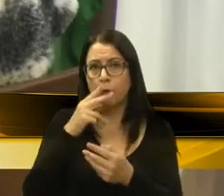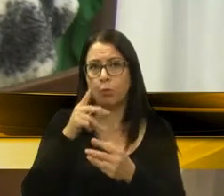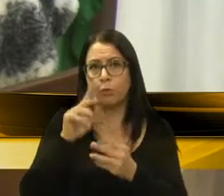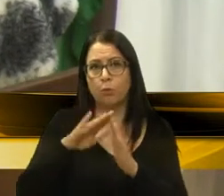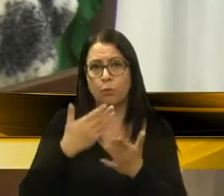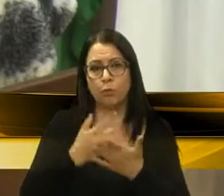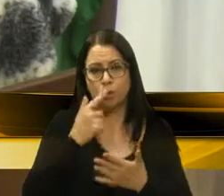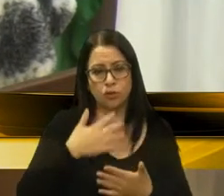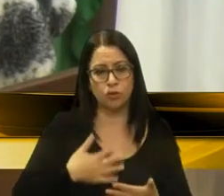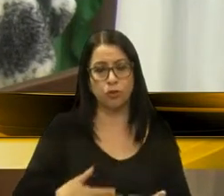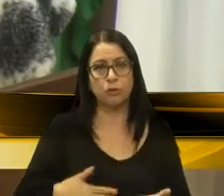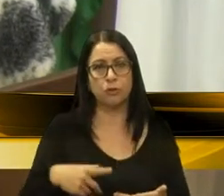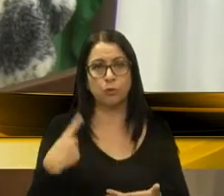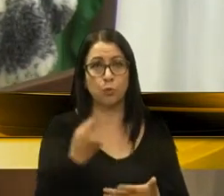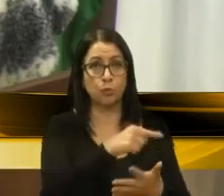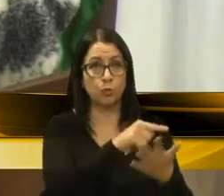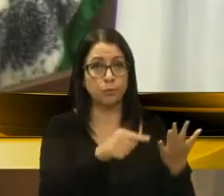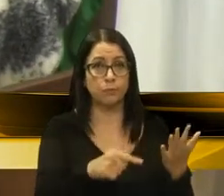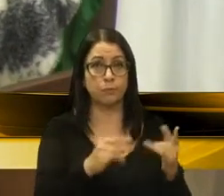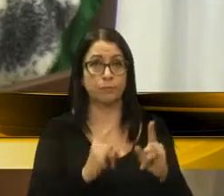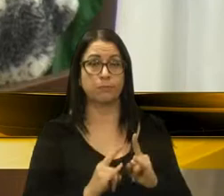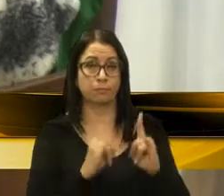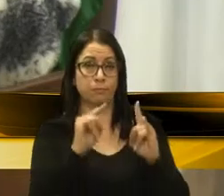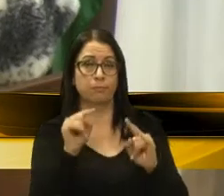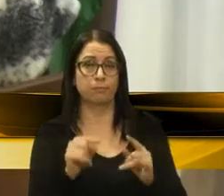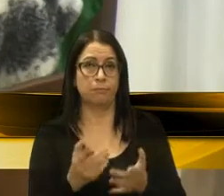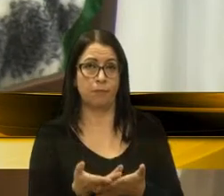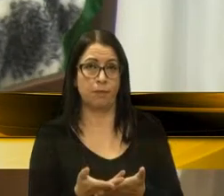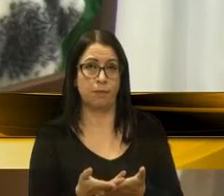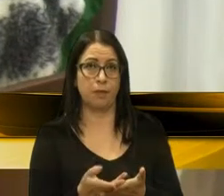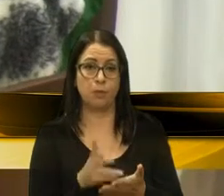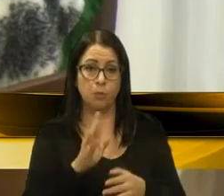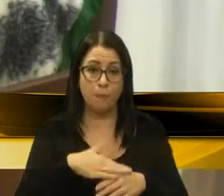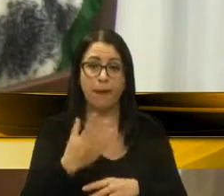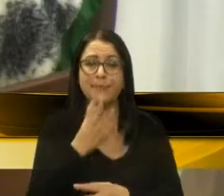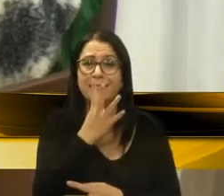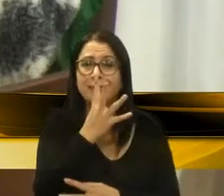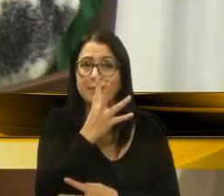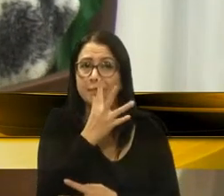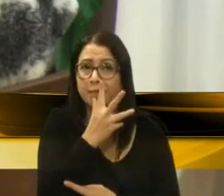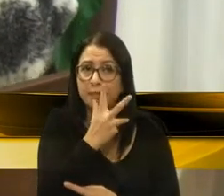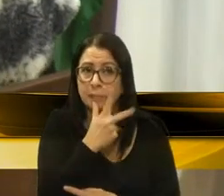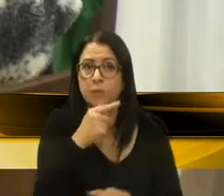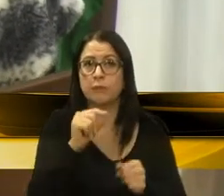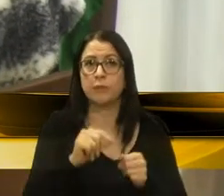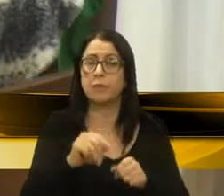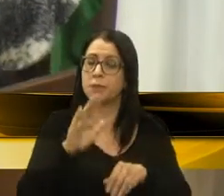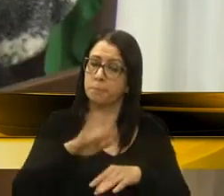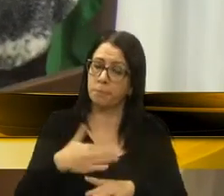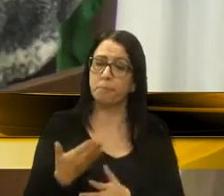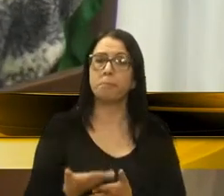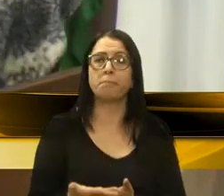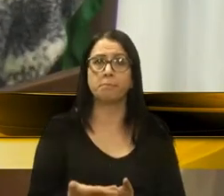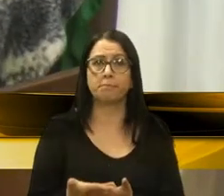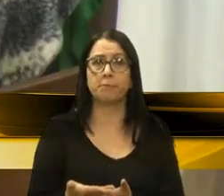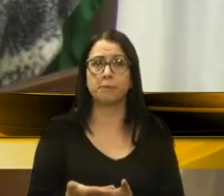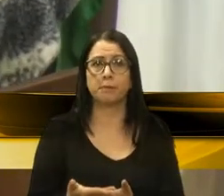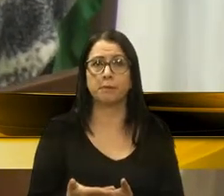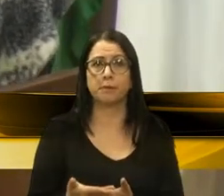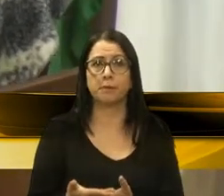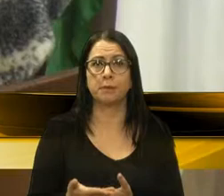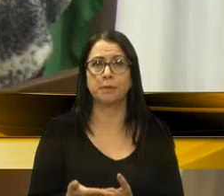Cristóvão, assim como tantos outros. E enquanto mais nós demorarmos para fazer, mais